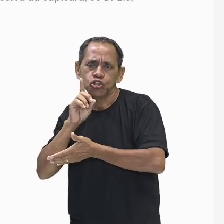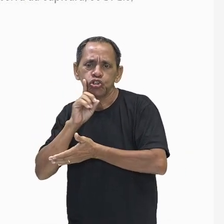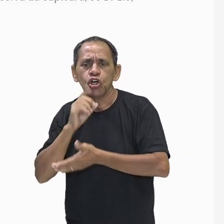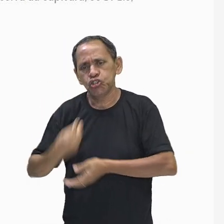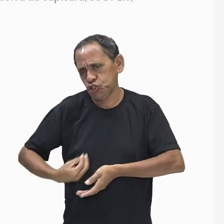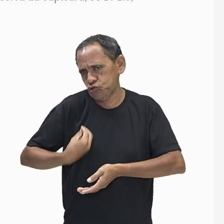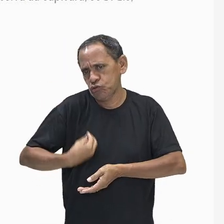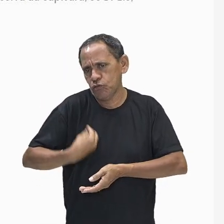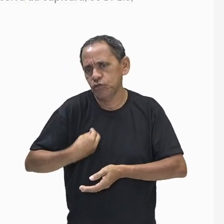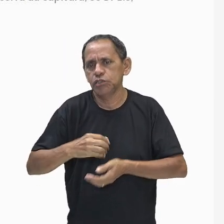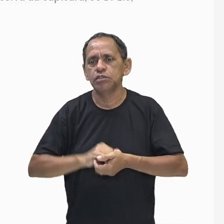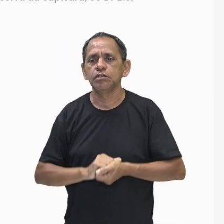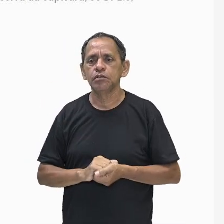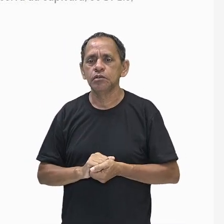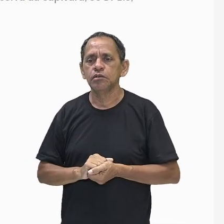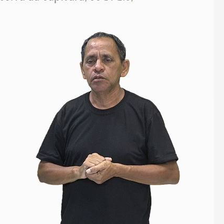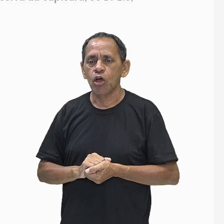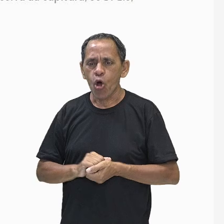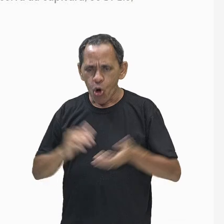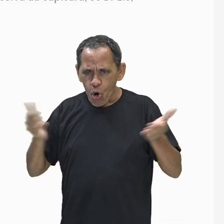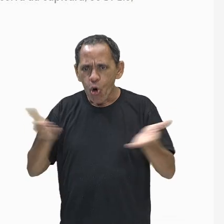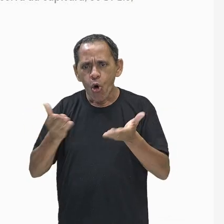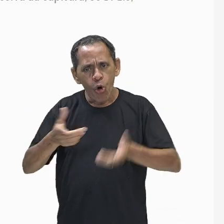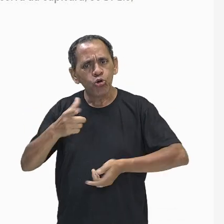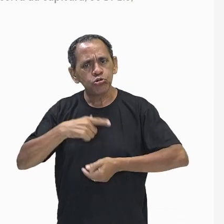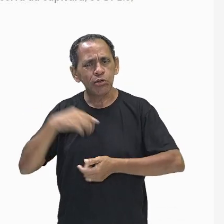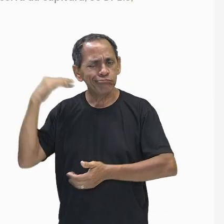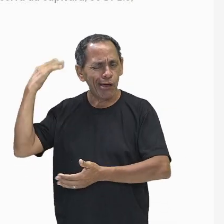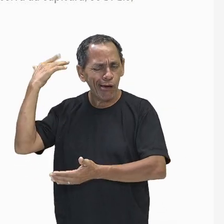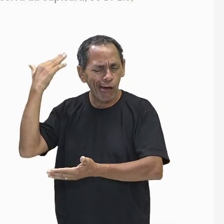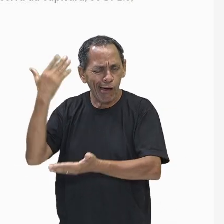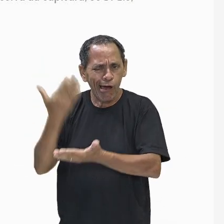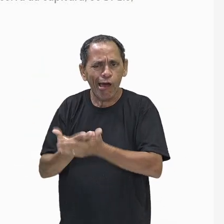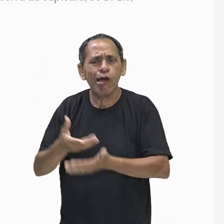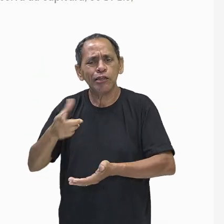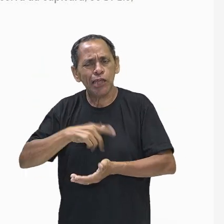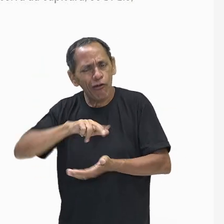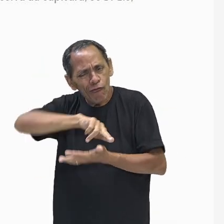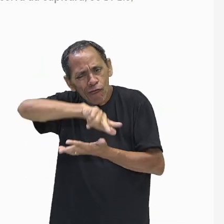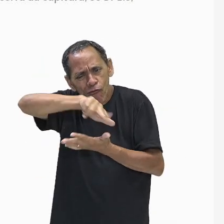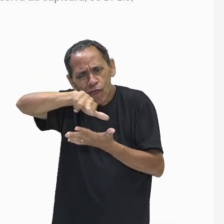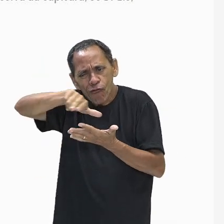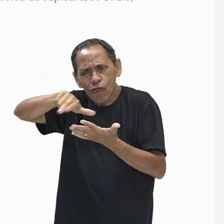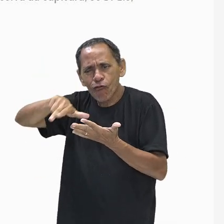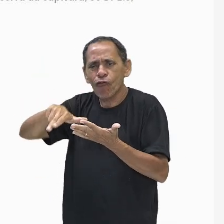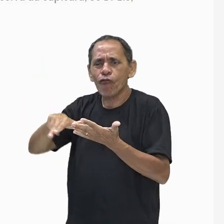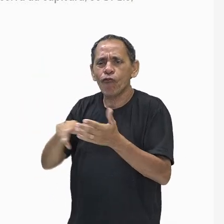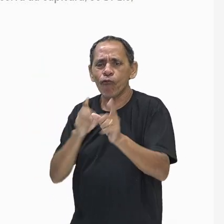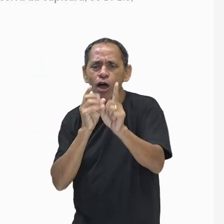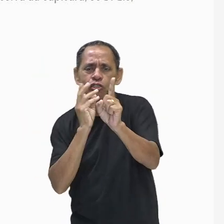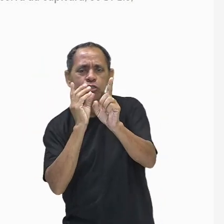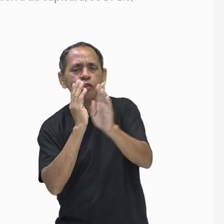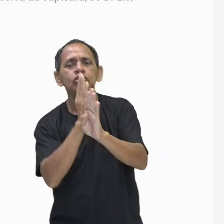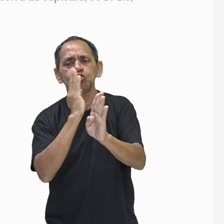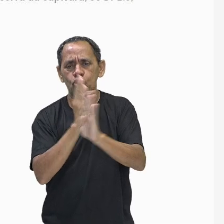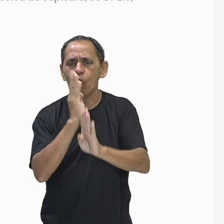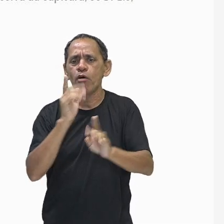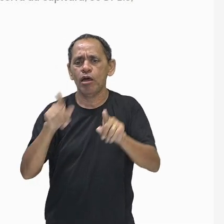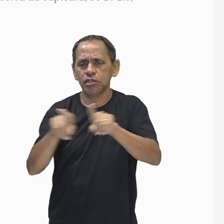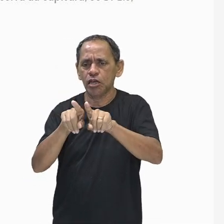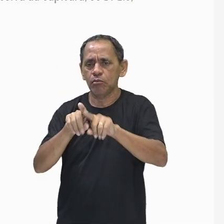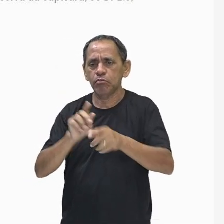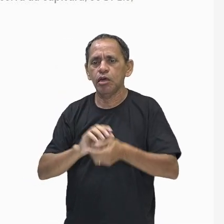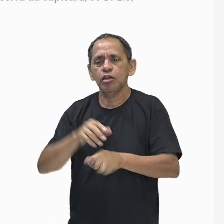fica para posteridade. Gente, em muitos sítios arqueológicos, aqui no Brasil, inclusive, a gente tem